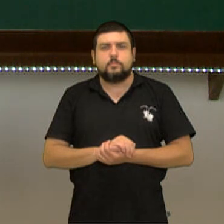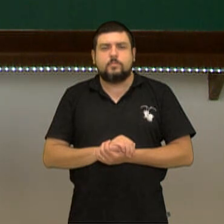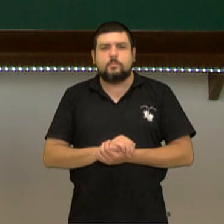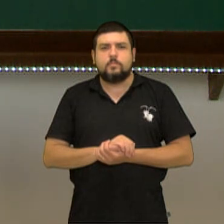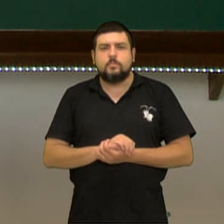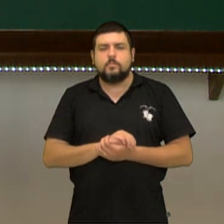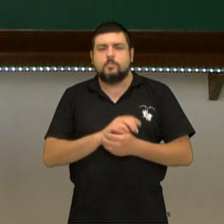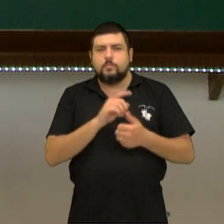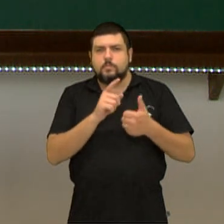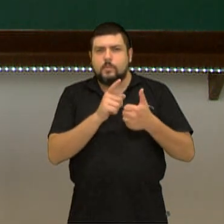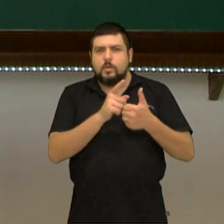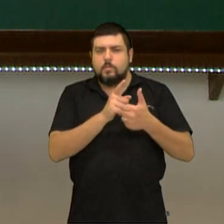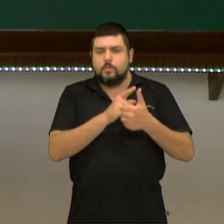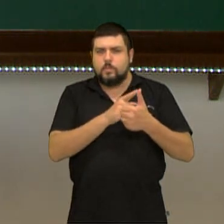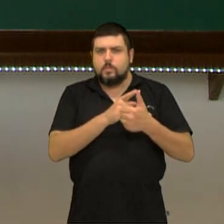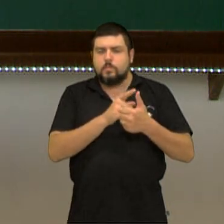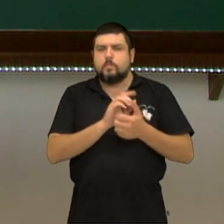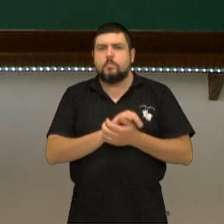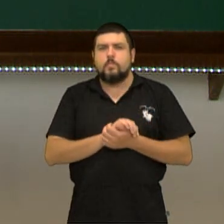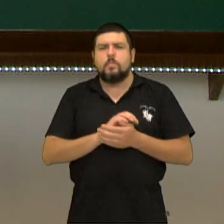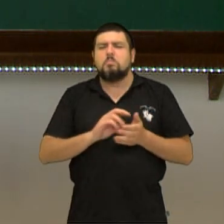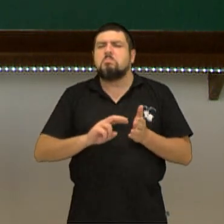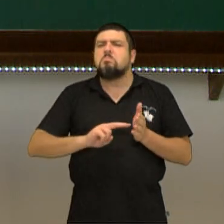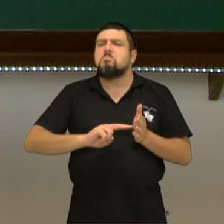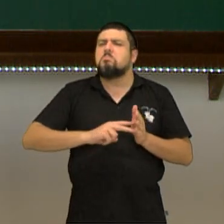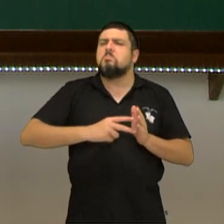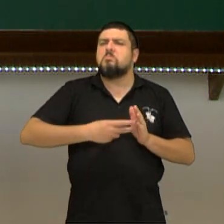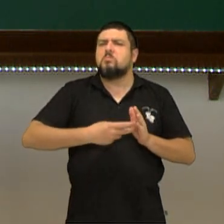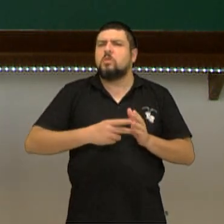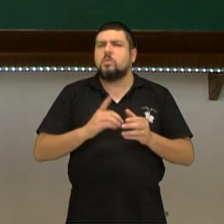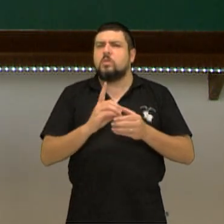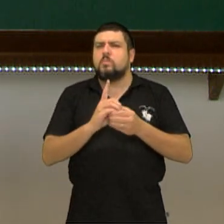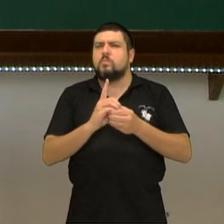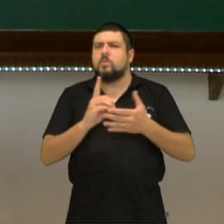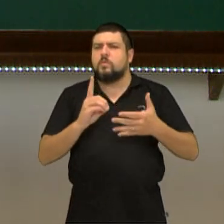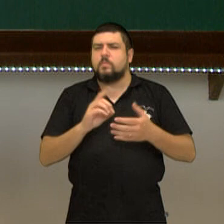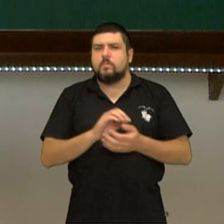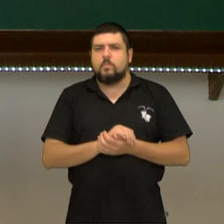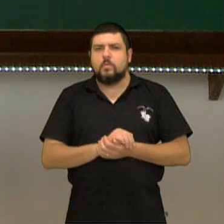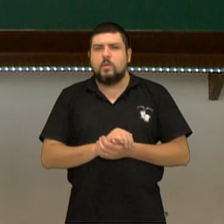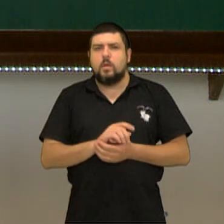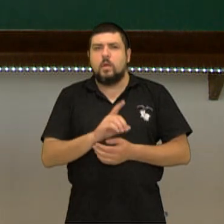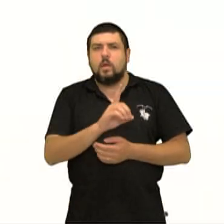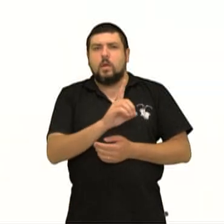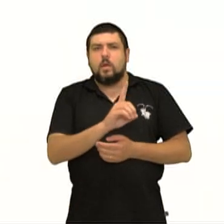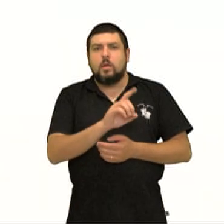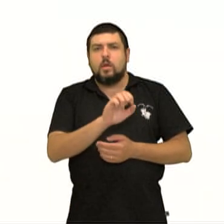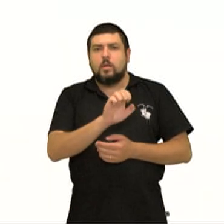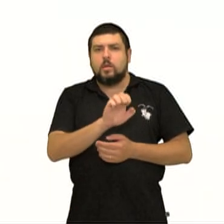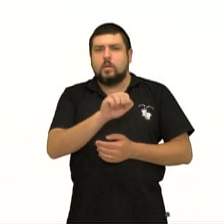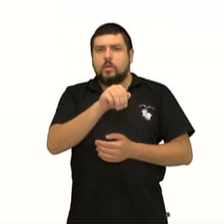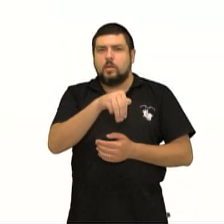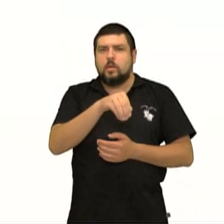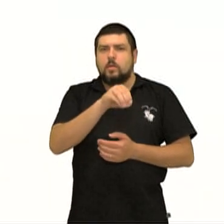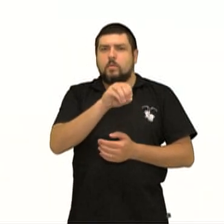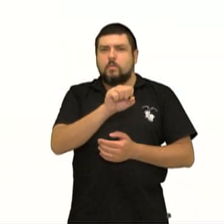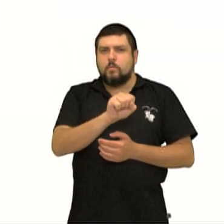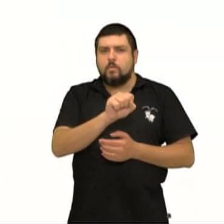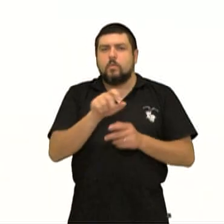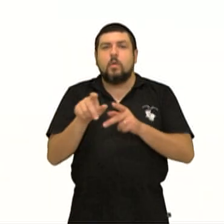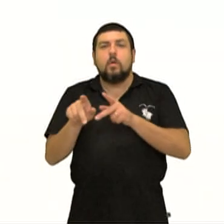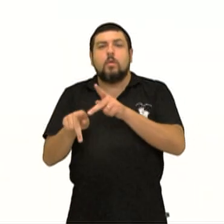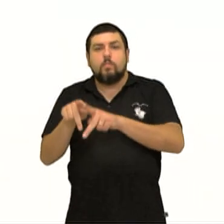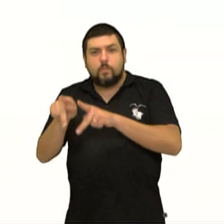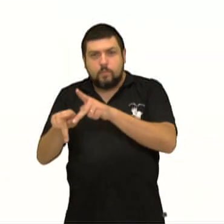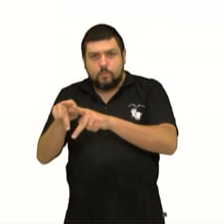Primeira reflexão. Significado da democracia. Demos, povo, kratos, poder. Ou seja, é o